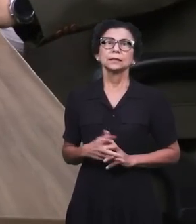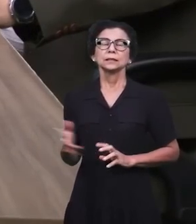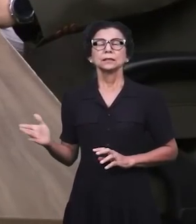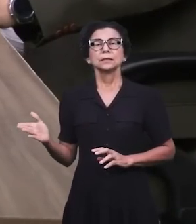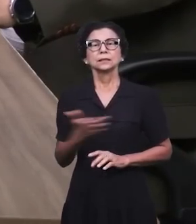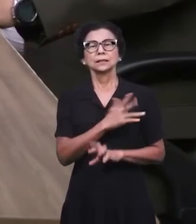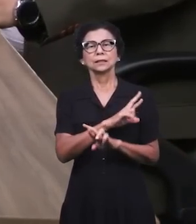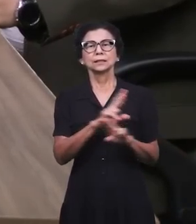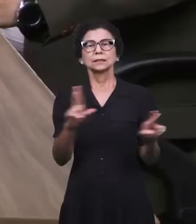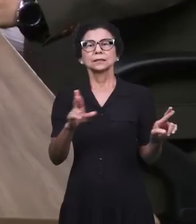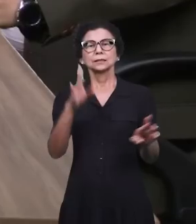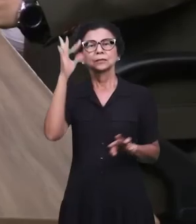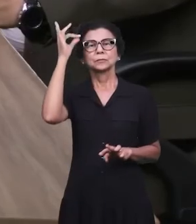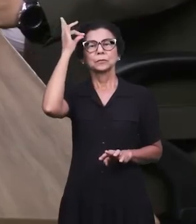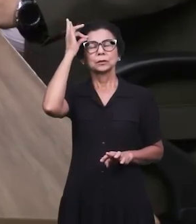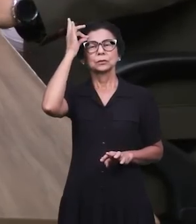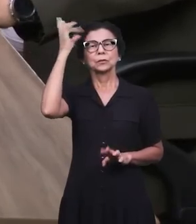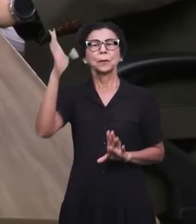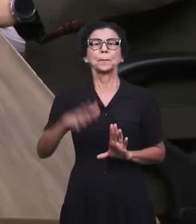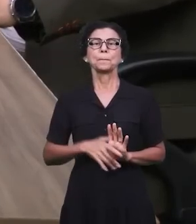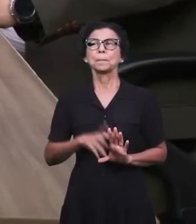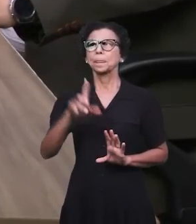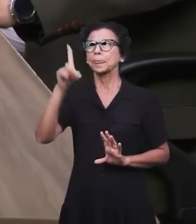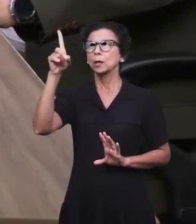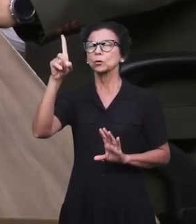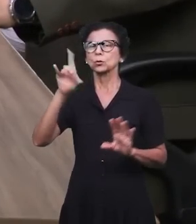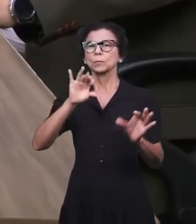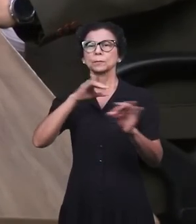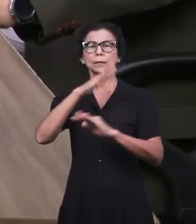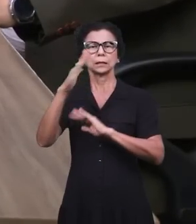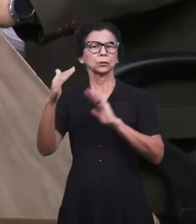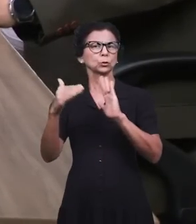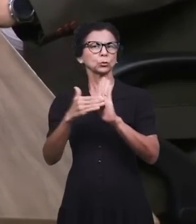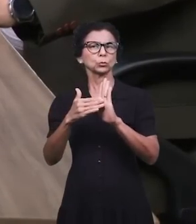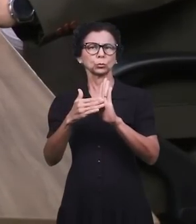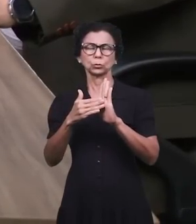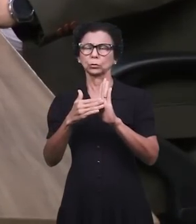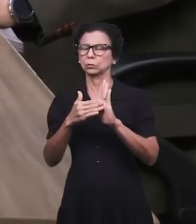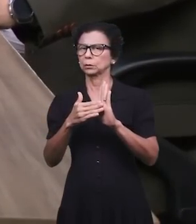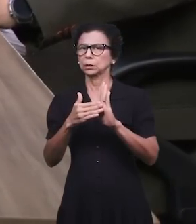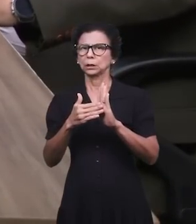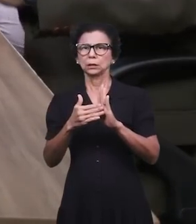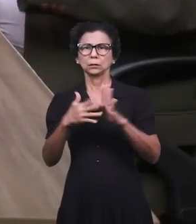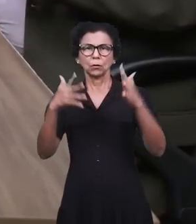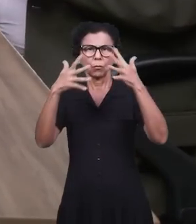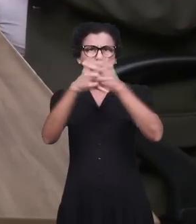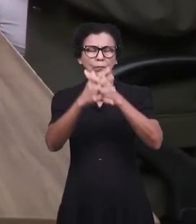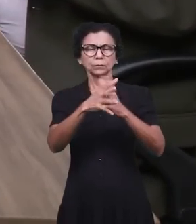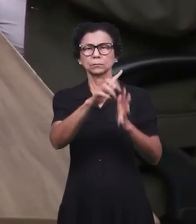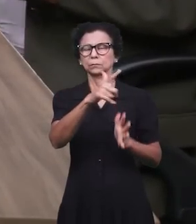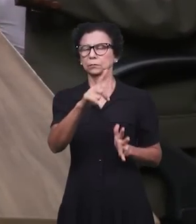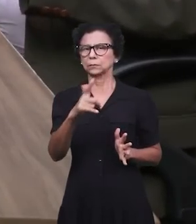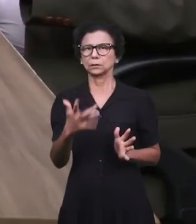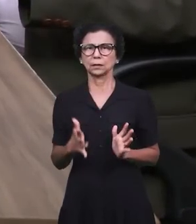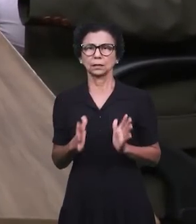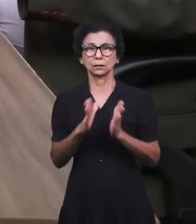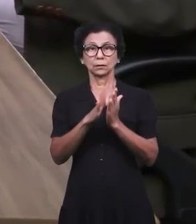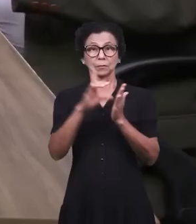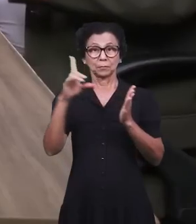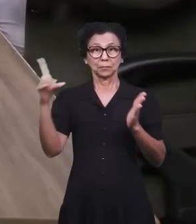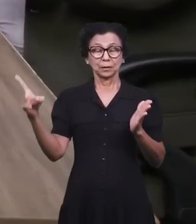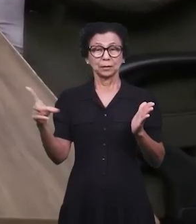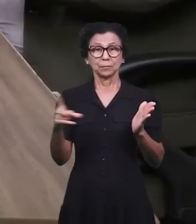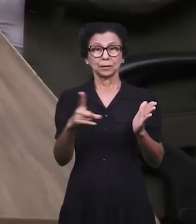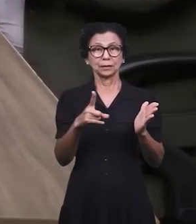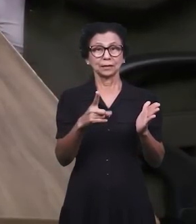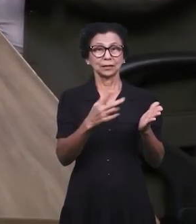é justamente isso. O Senhor, ele é o arquiteto desde o início até o final, então não tem incompatibilidade. Exatamente. É por isso que a Bíblia, ela, do início ao fim,